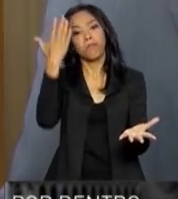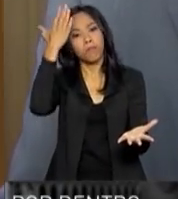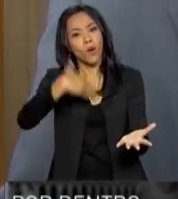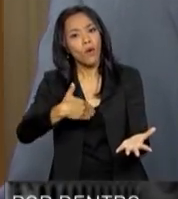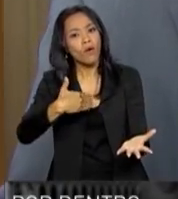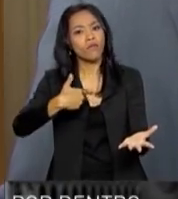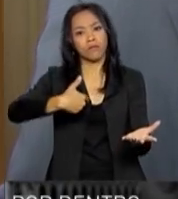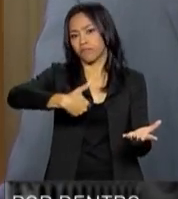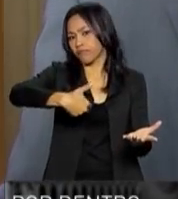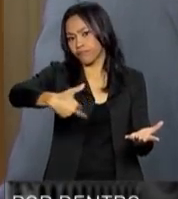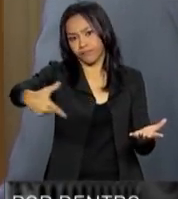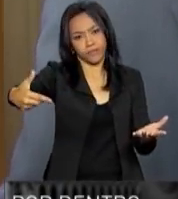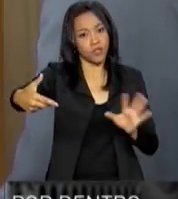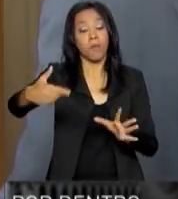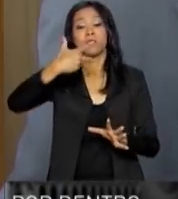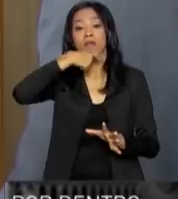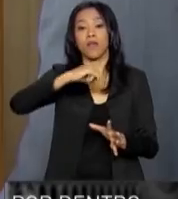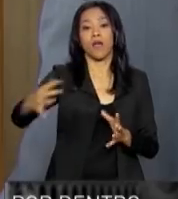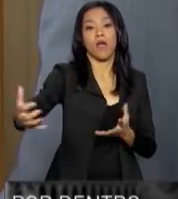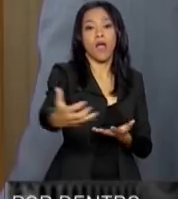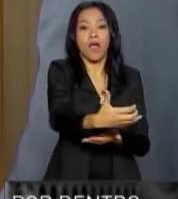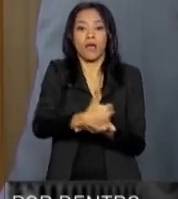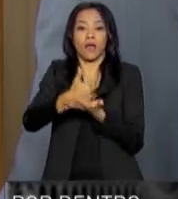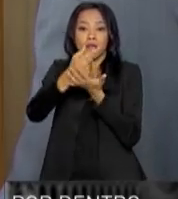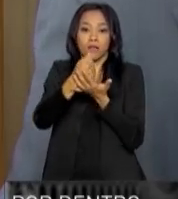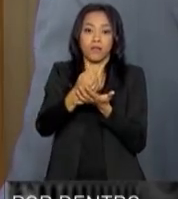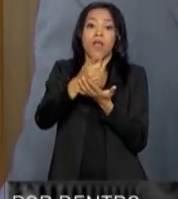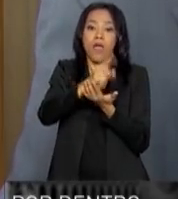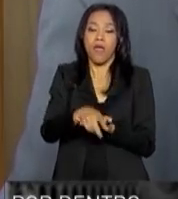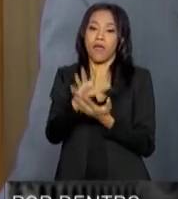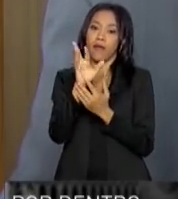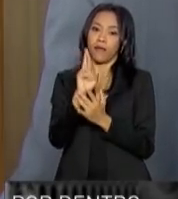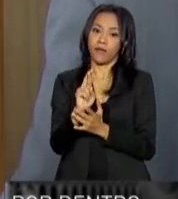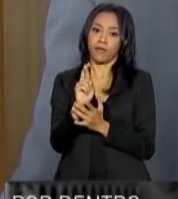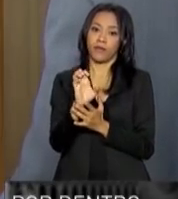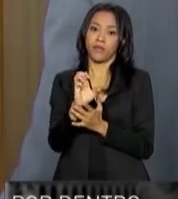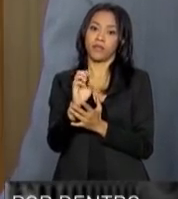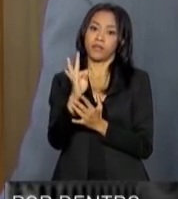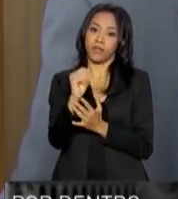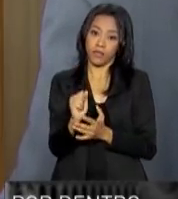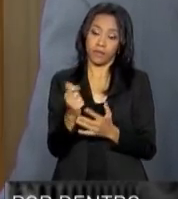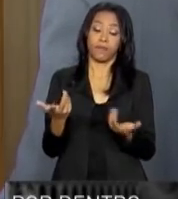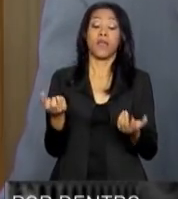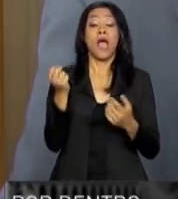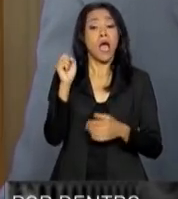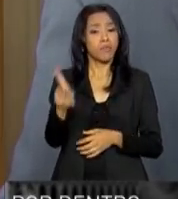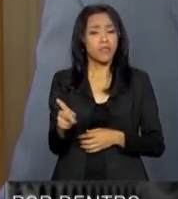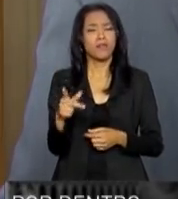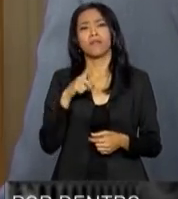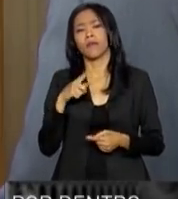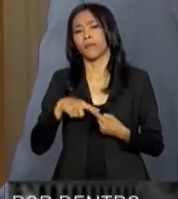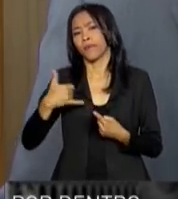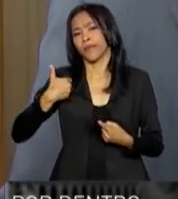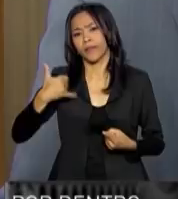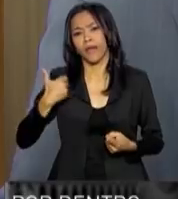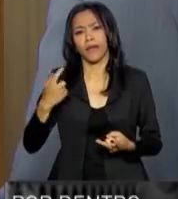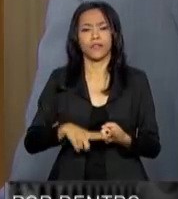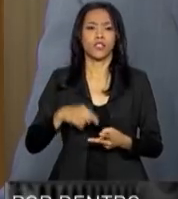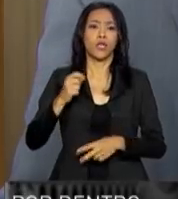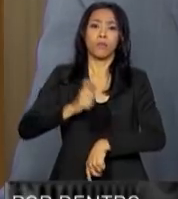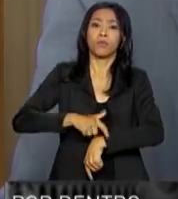benefícios previdenciários se eu vou pensar em aposentadoria tem aposentadoria por idade aposentadoria por tempo de contribuição aposentadoria por